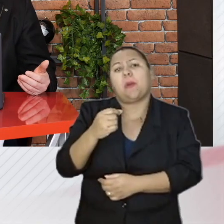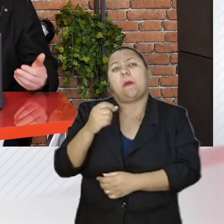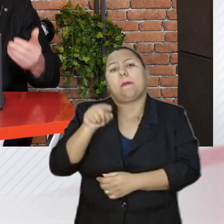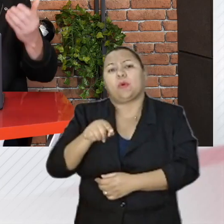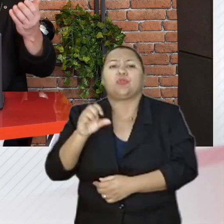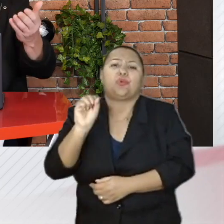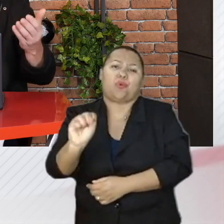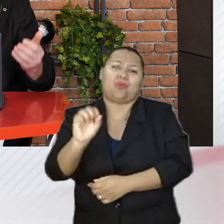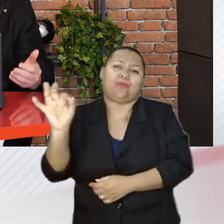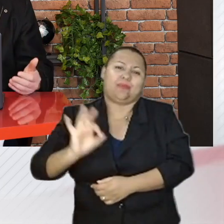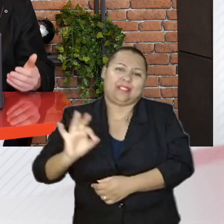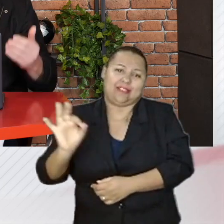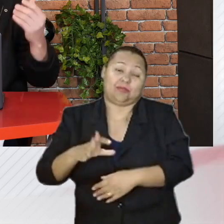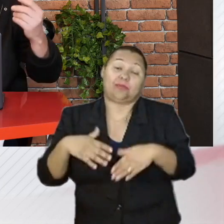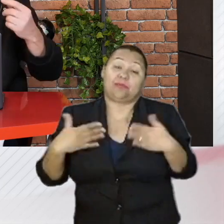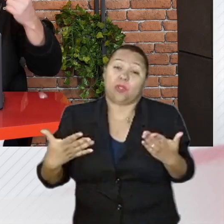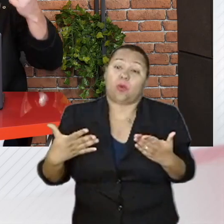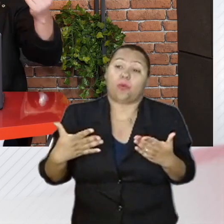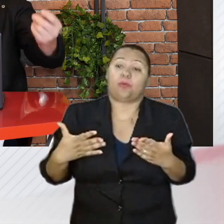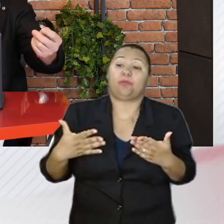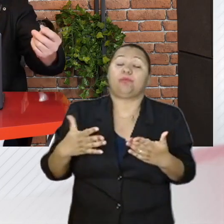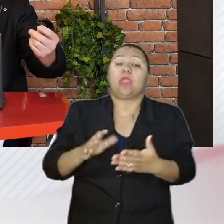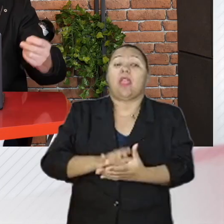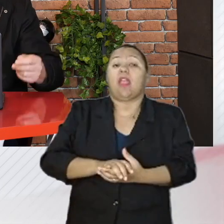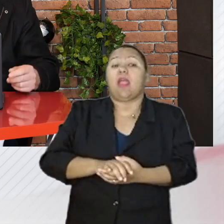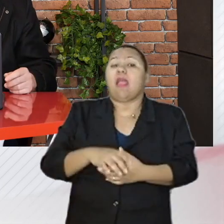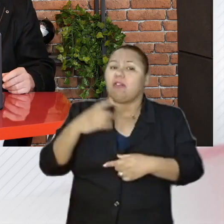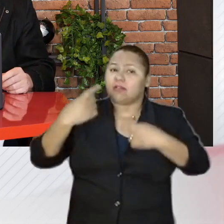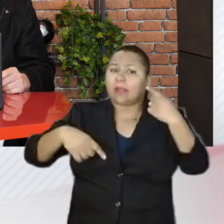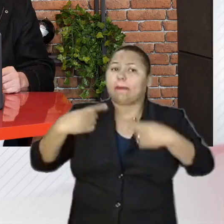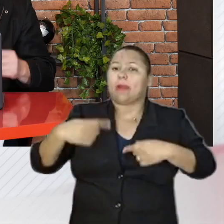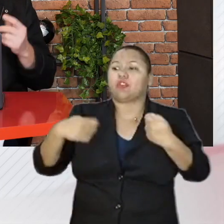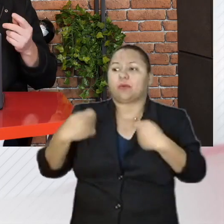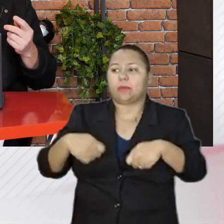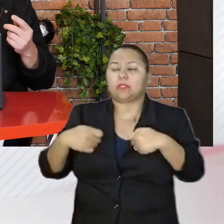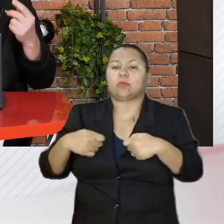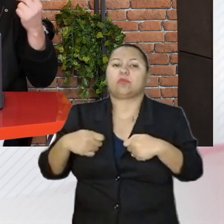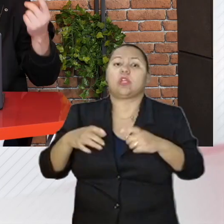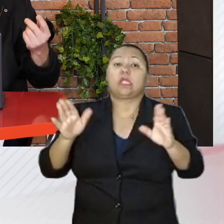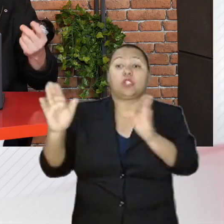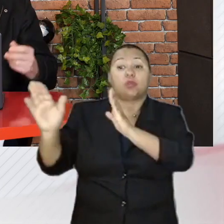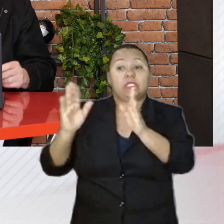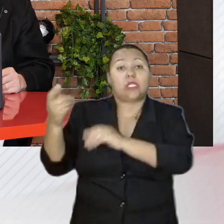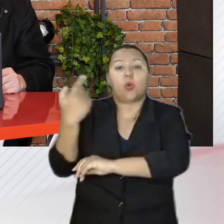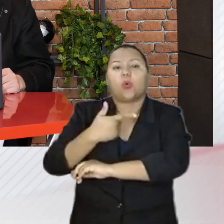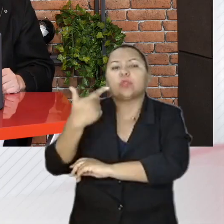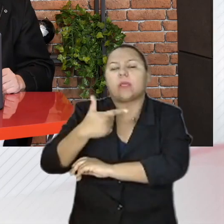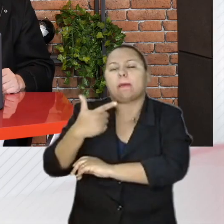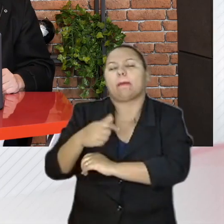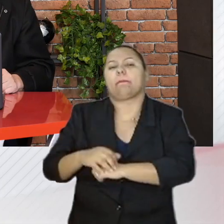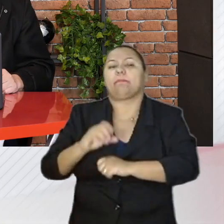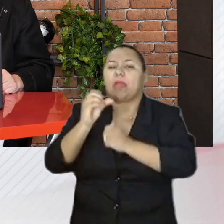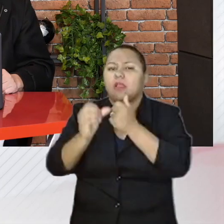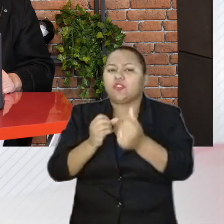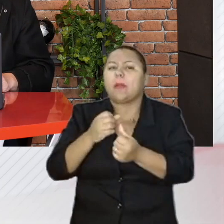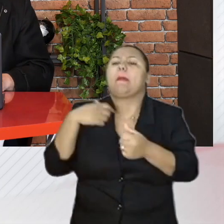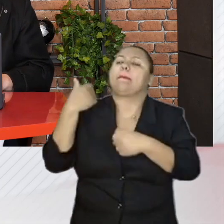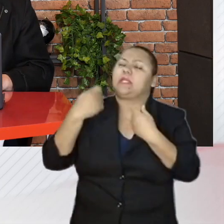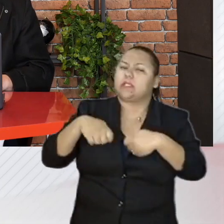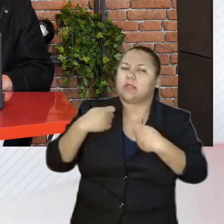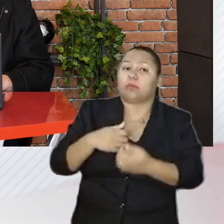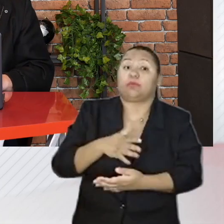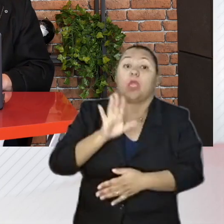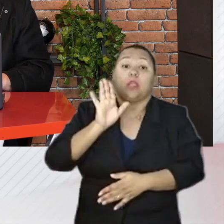Então, a relação do patrimônio, que é esse debate que nós vamos ter que fazer no segundo semestre. Nos Estados Unidos, eles taxam 10,3%. No